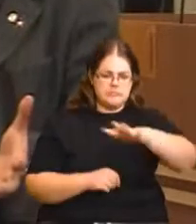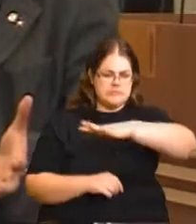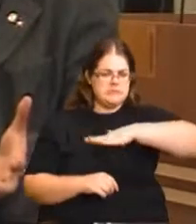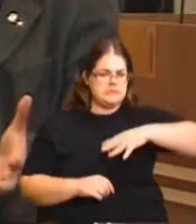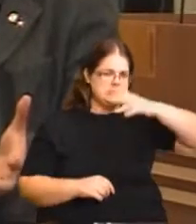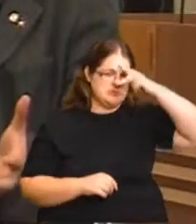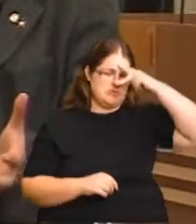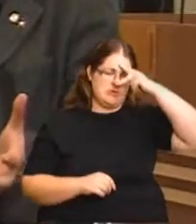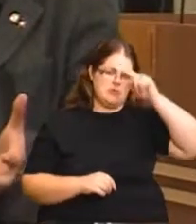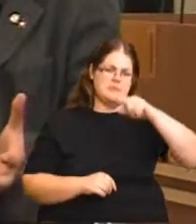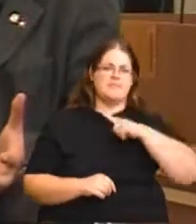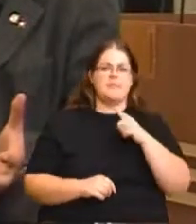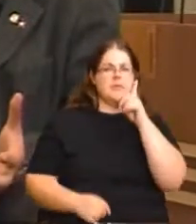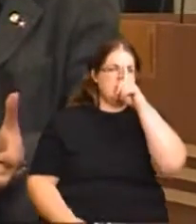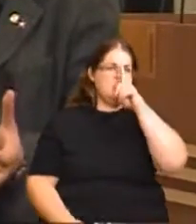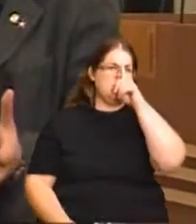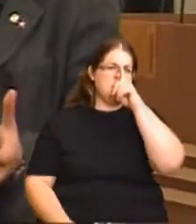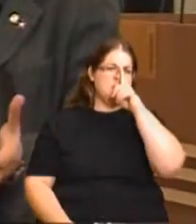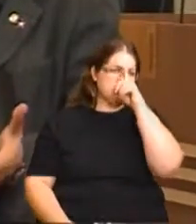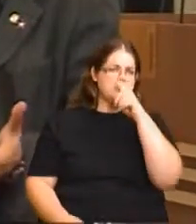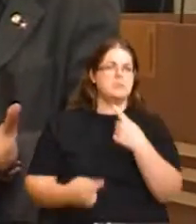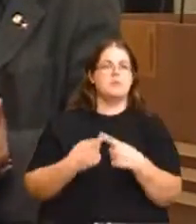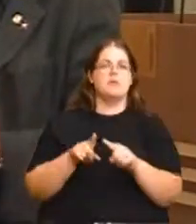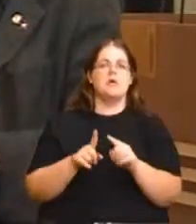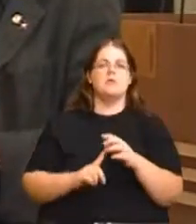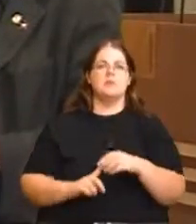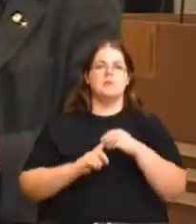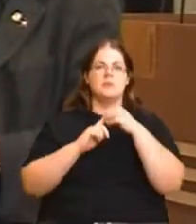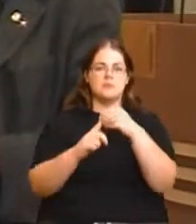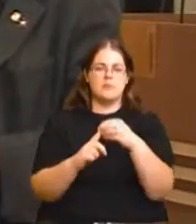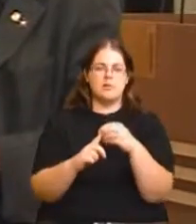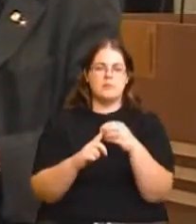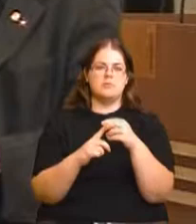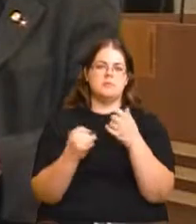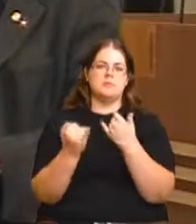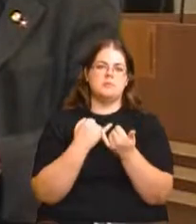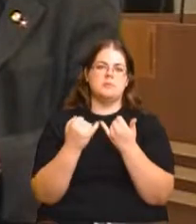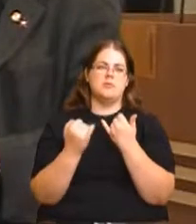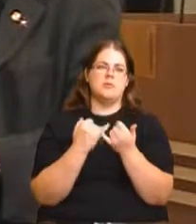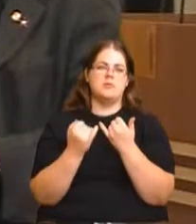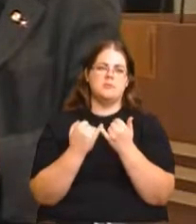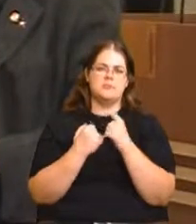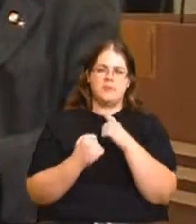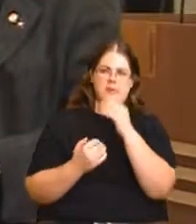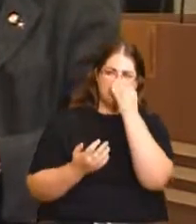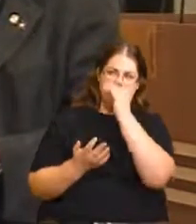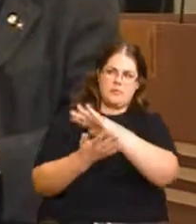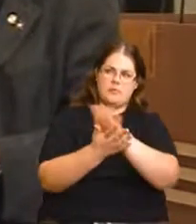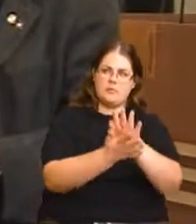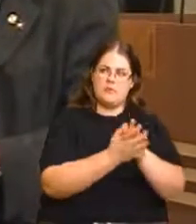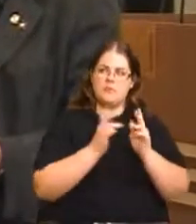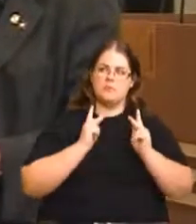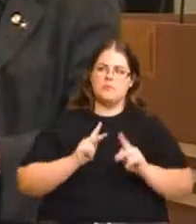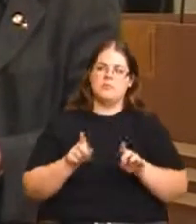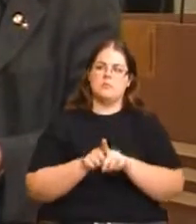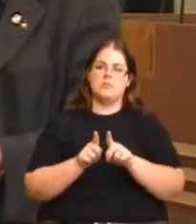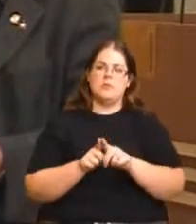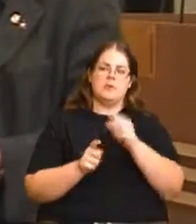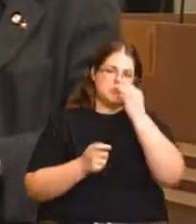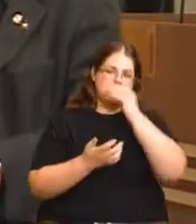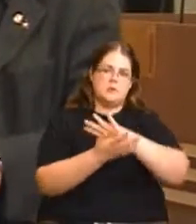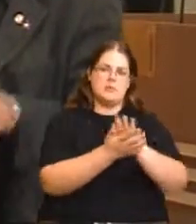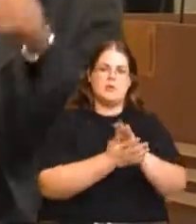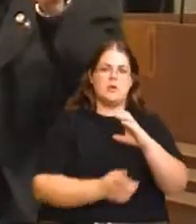mas acaba algumas regiões se tornando como referência, tipo, um pouco do preconceito, mas da criminalidade.